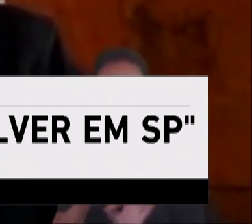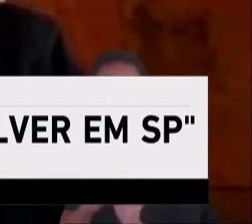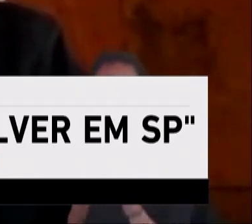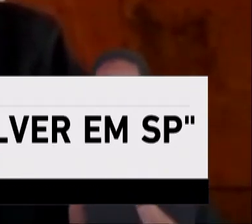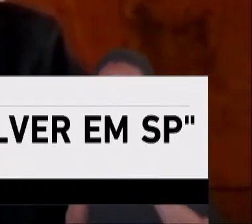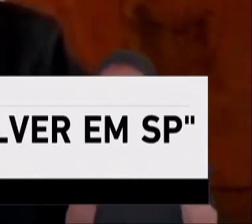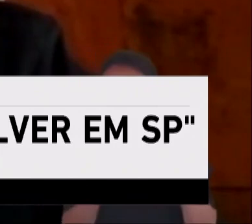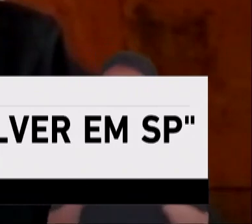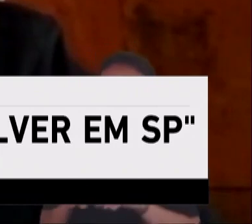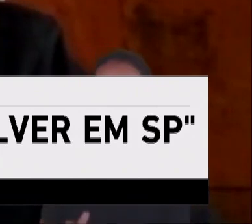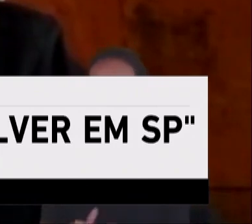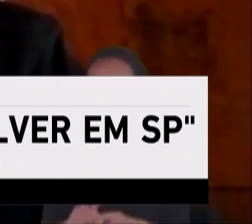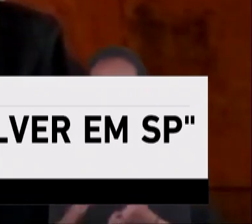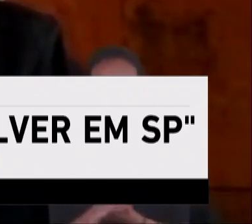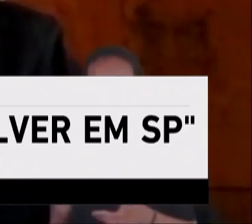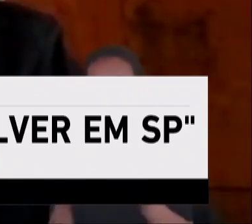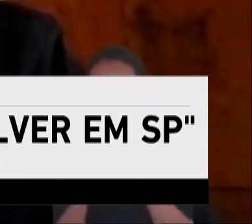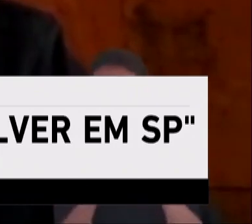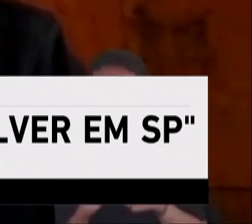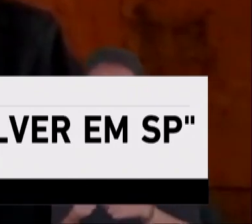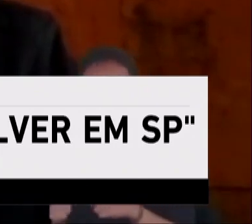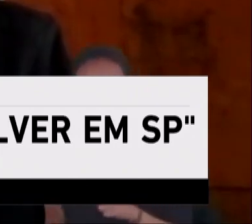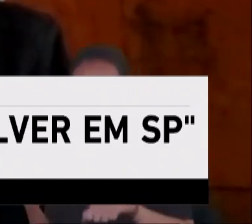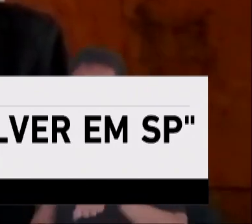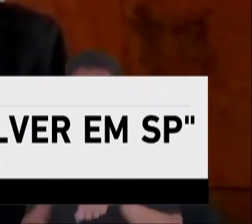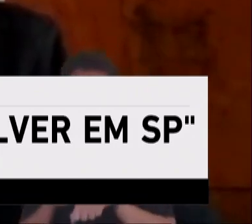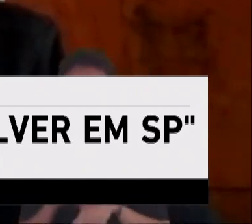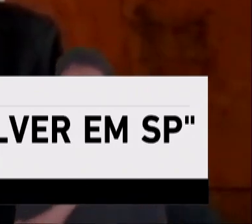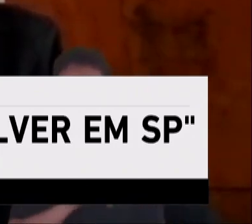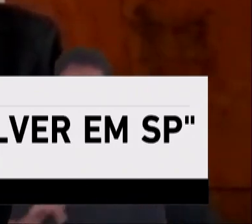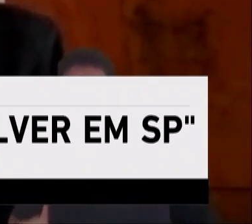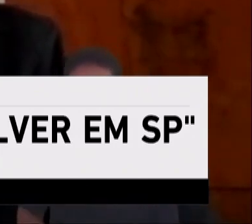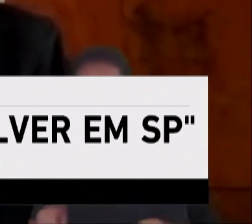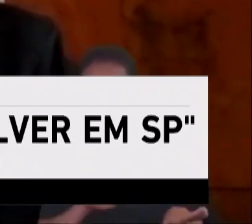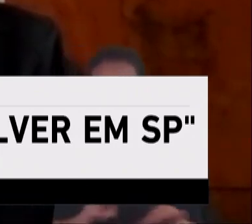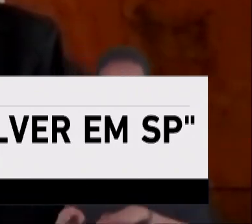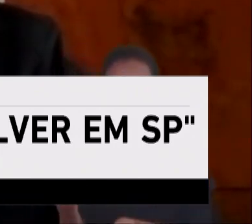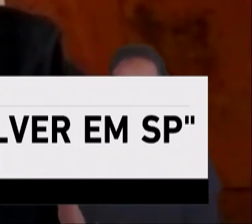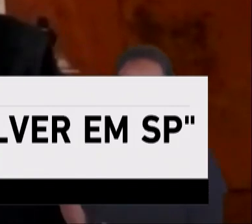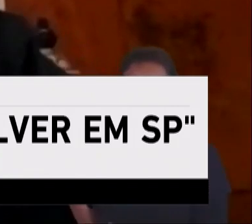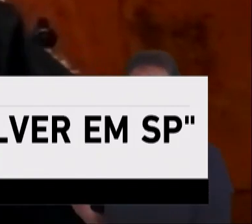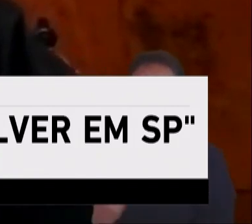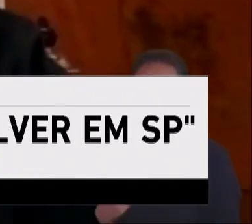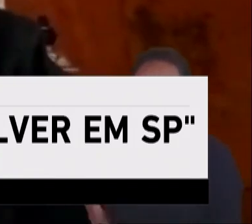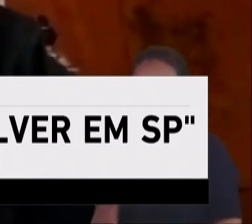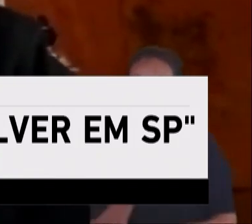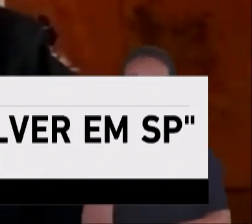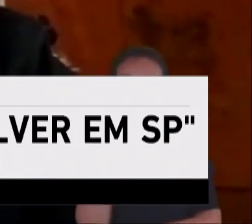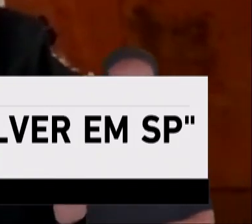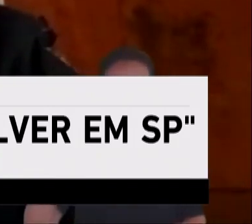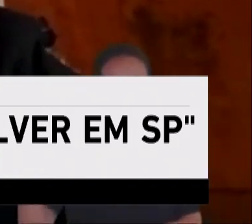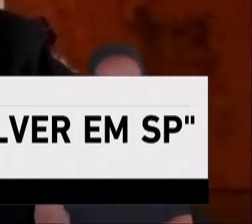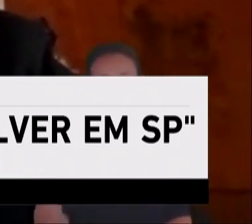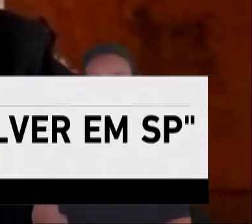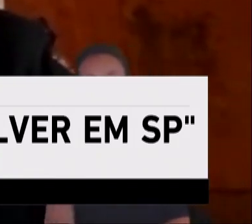problemas, conversei com o nosso presidente a semana passada. Se Deus quiser, vamos resolver a questão do Ceará. Temos